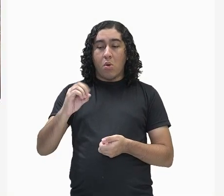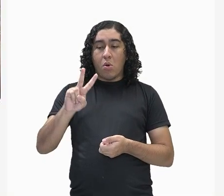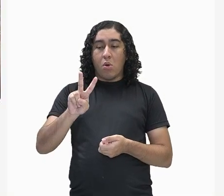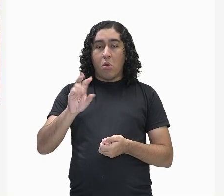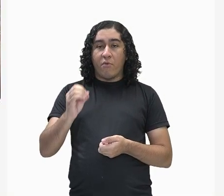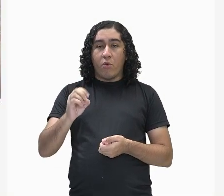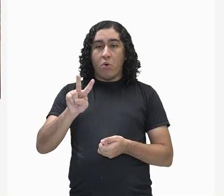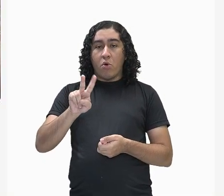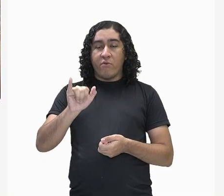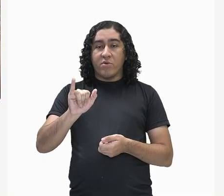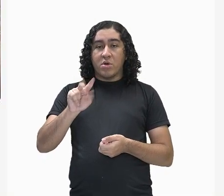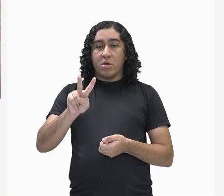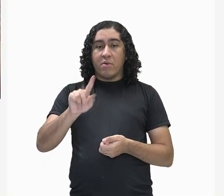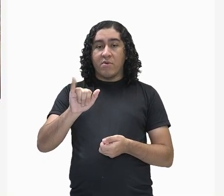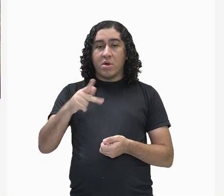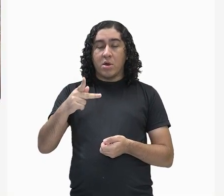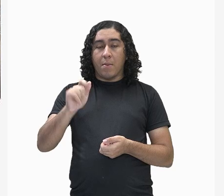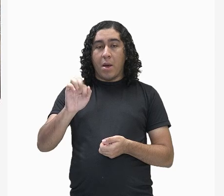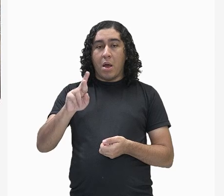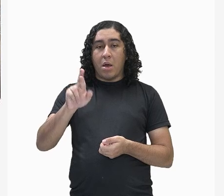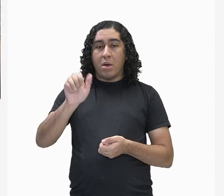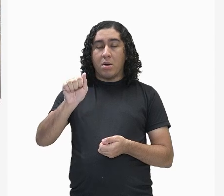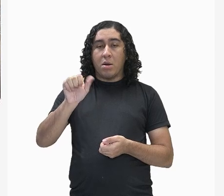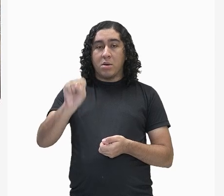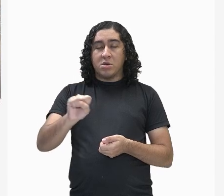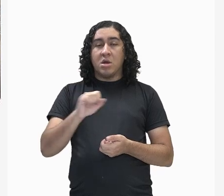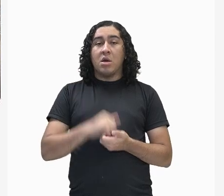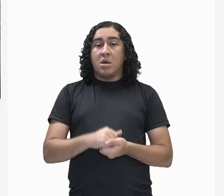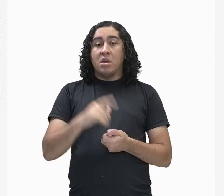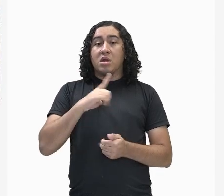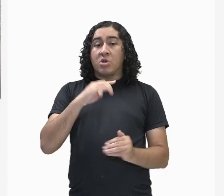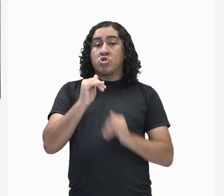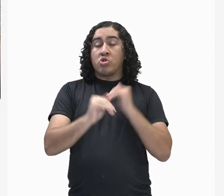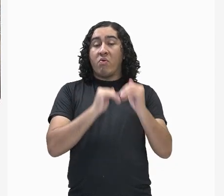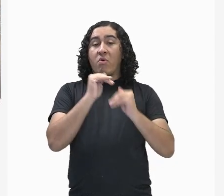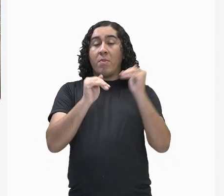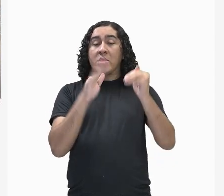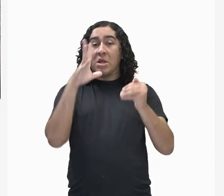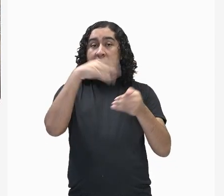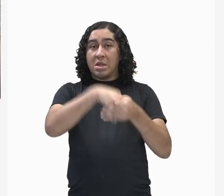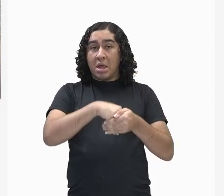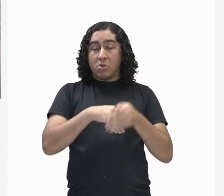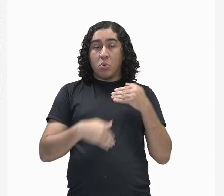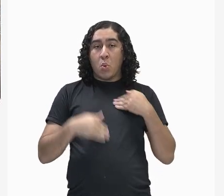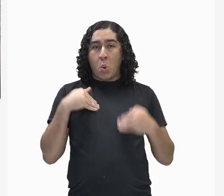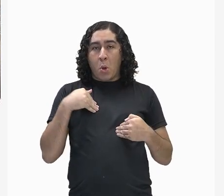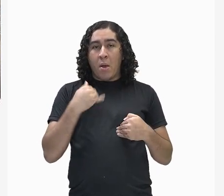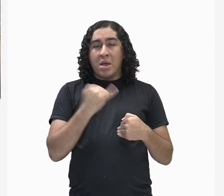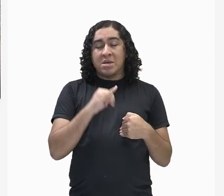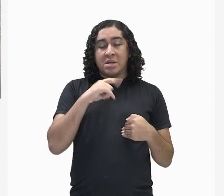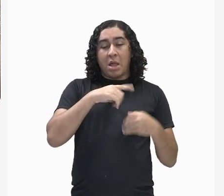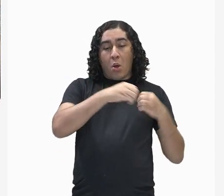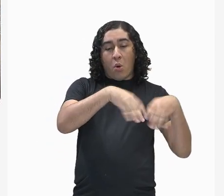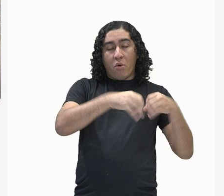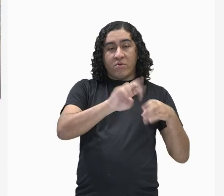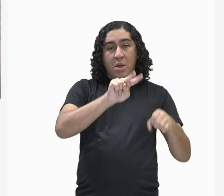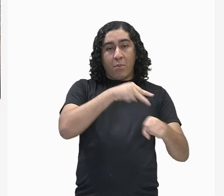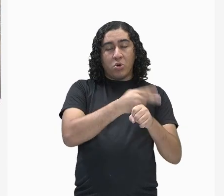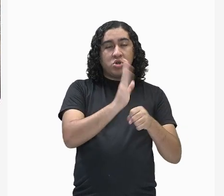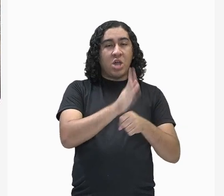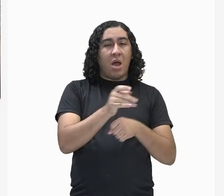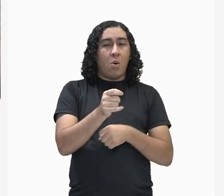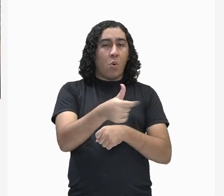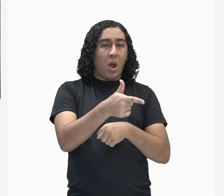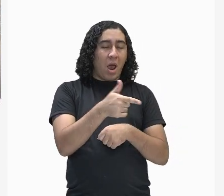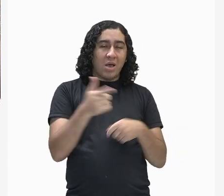se desenvolver mais na fêmea, tá? E quando ele já sai ali quase completinho, tá? E aí, né, a